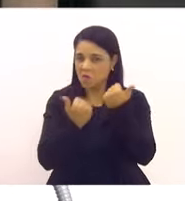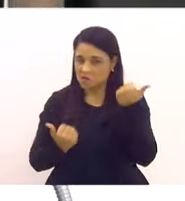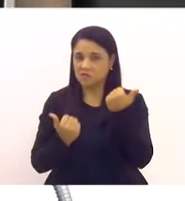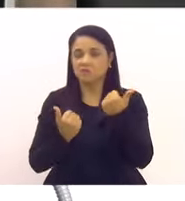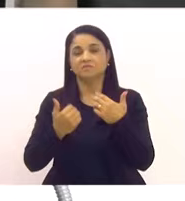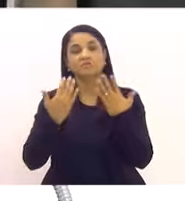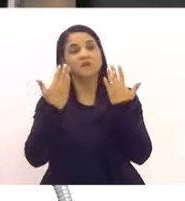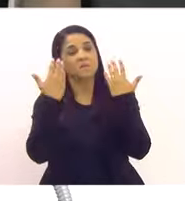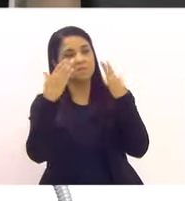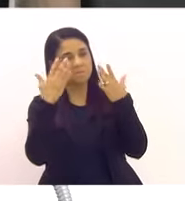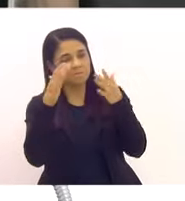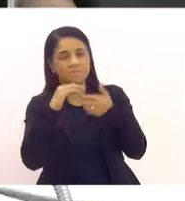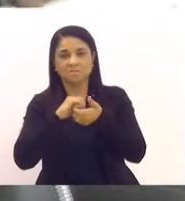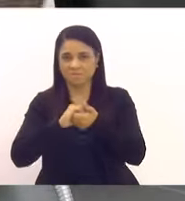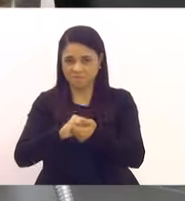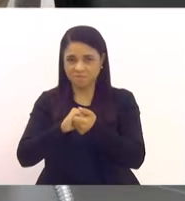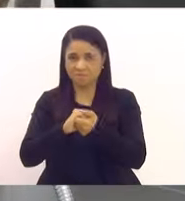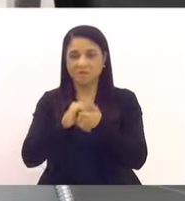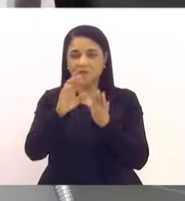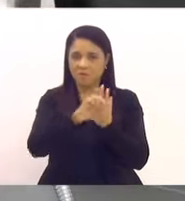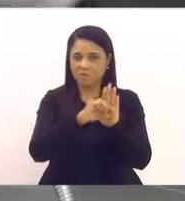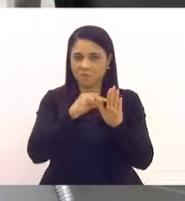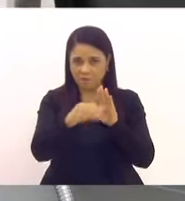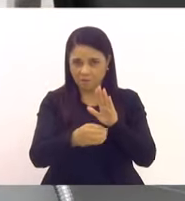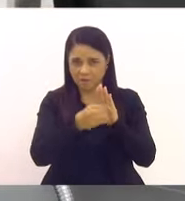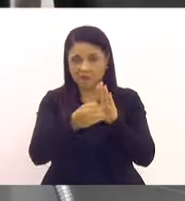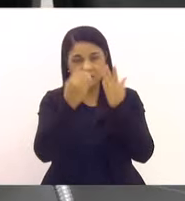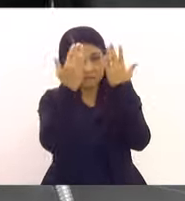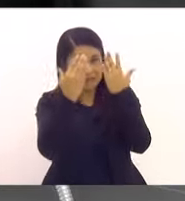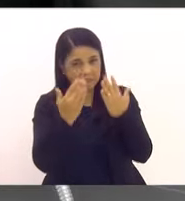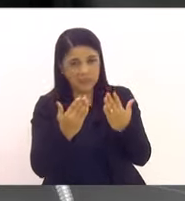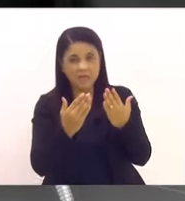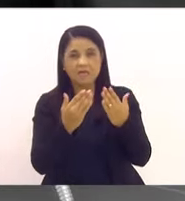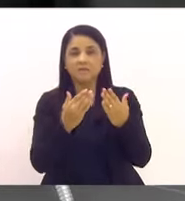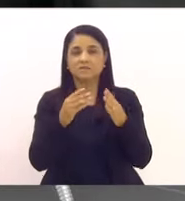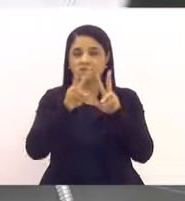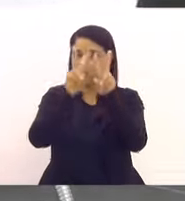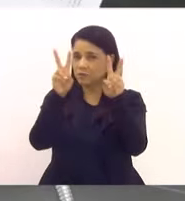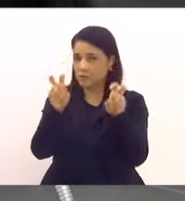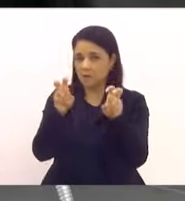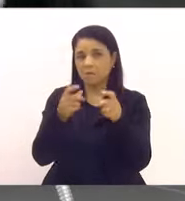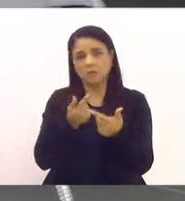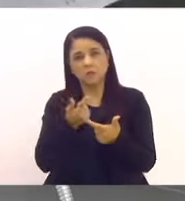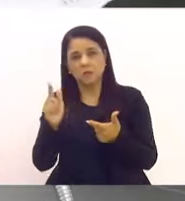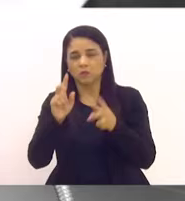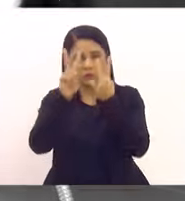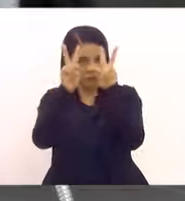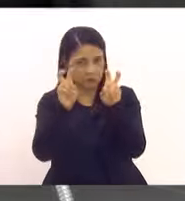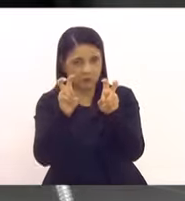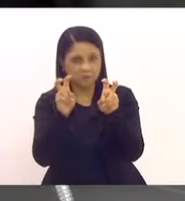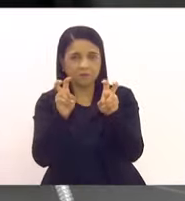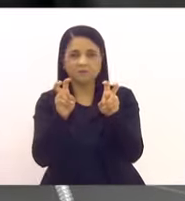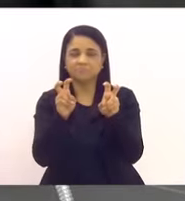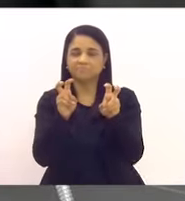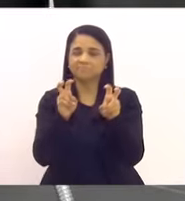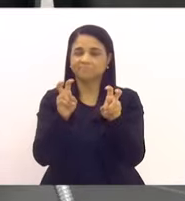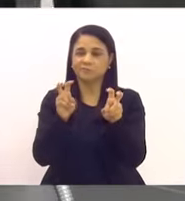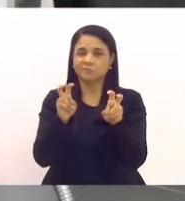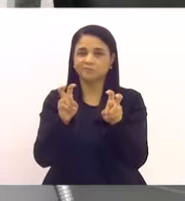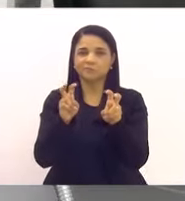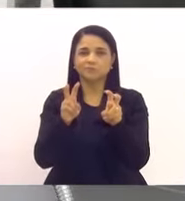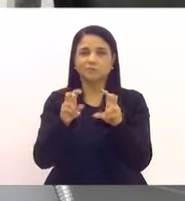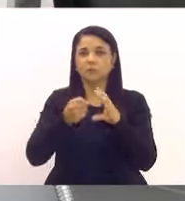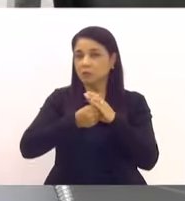pelo parecer e pela análise aí, não só dessa matéria, como outras matérias de caráter ambiental, defesa